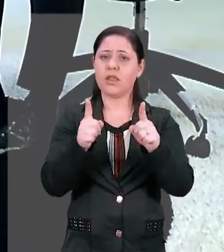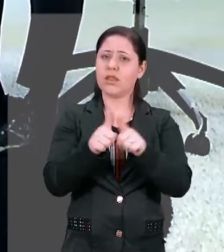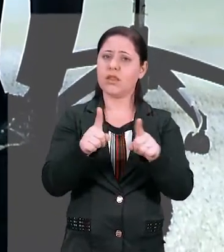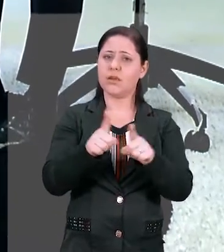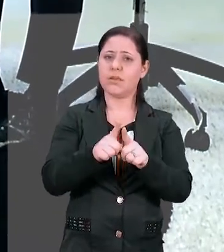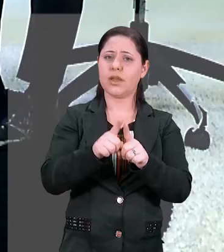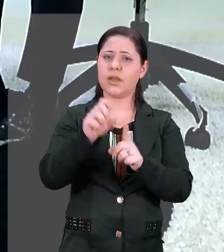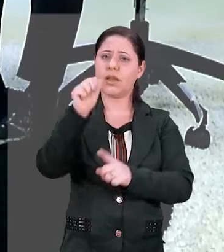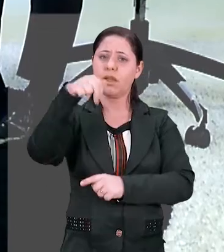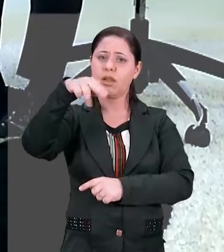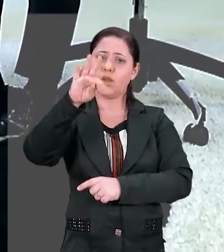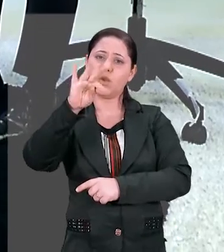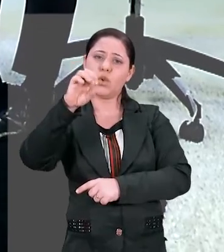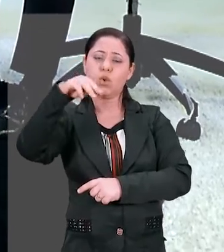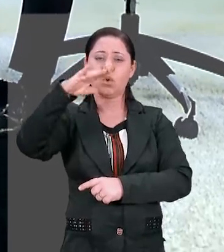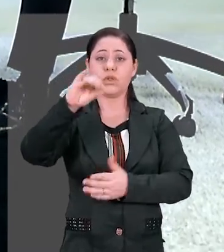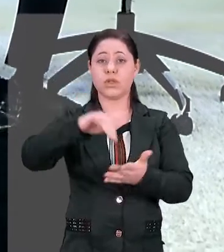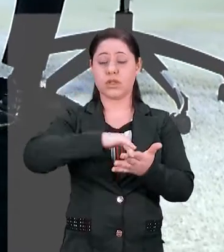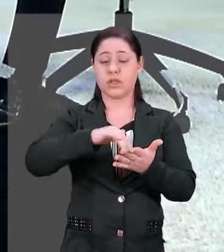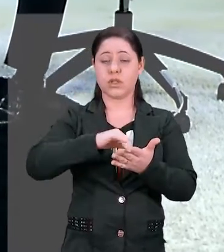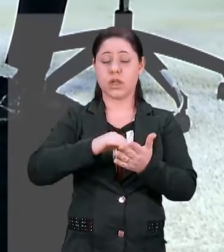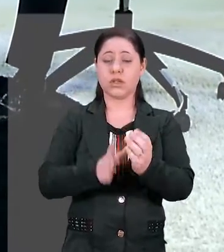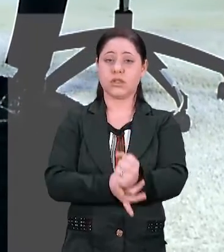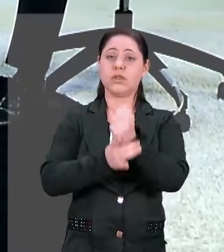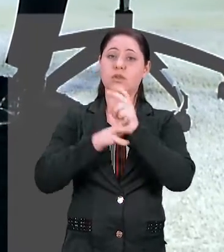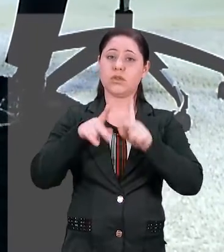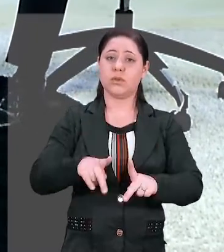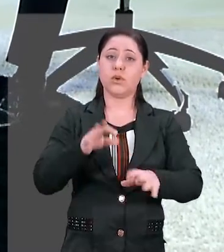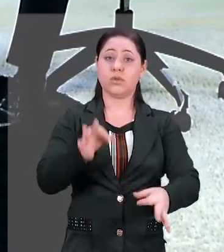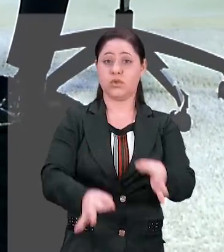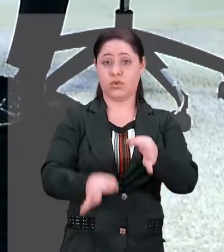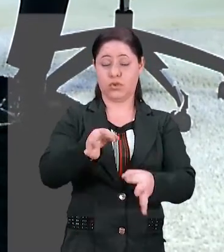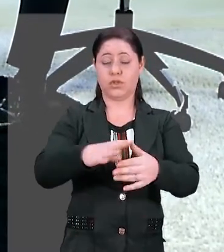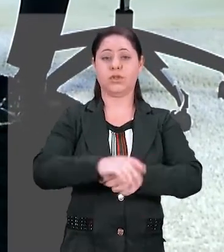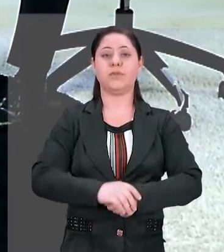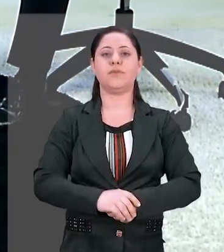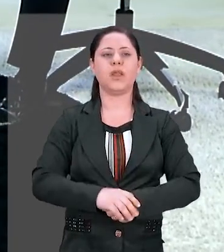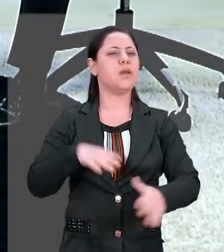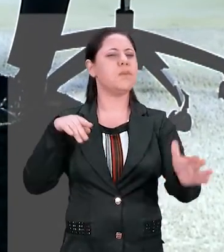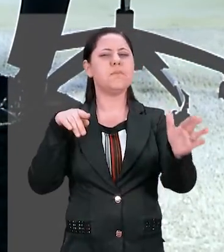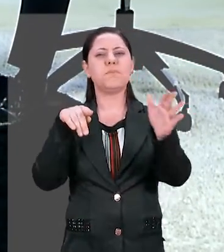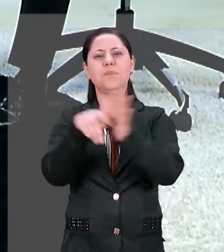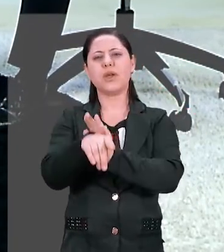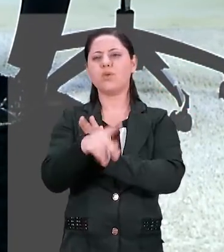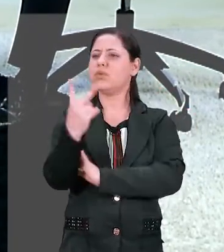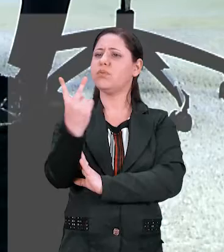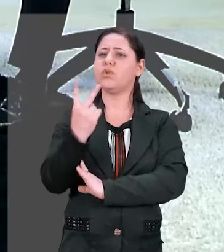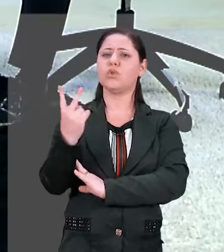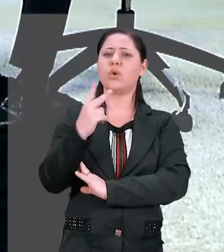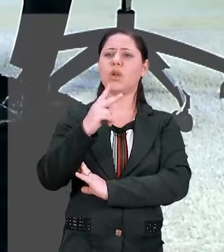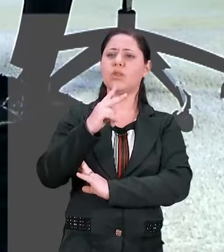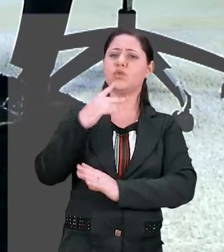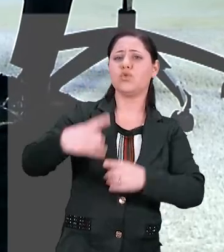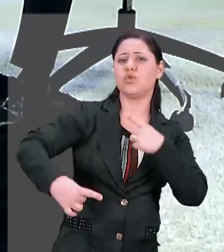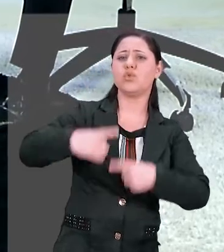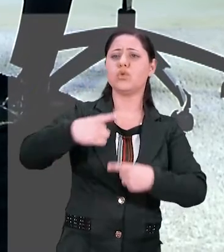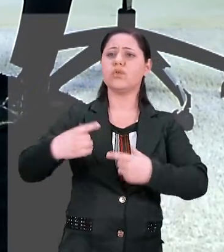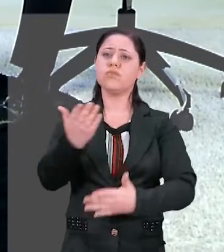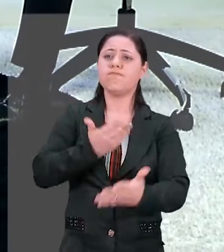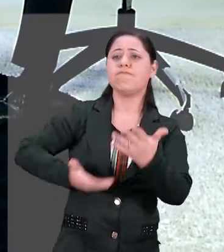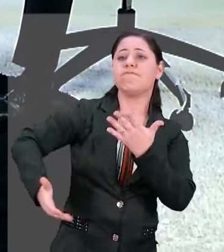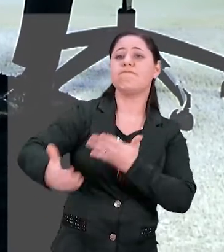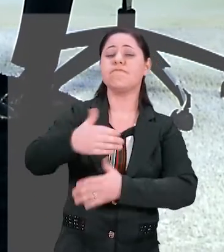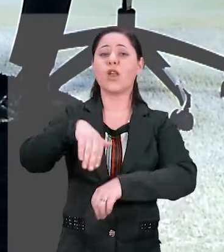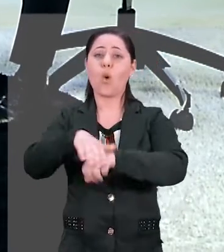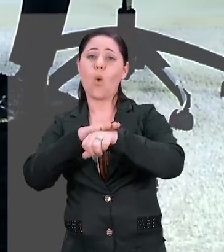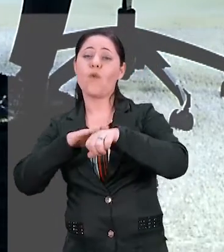Videira, que é o nosso secretário de Segurança Pública e Justiça. Eu gostaria de fazer a pergunta, faço a pergunta para os dois, vamos nos debater, vamos conversando aqui,